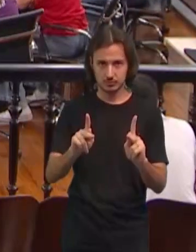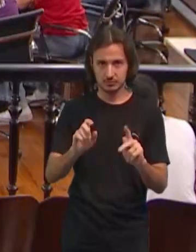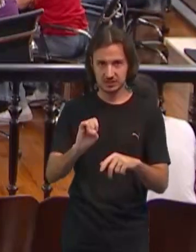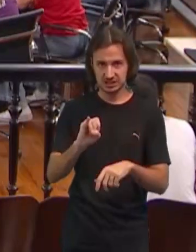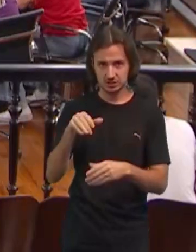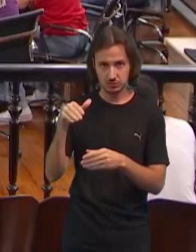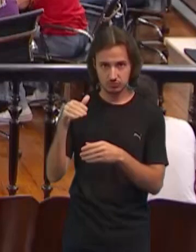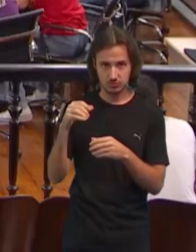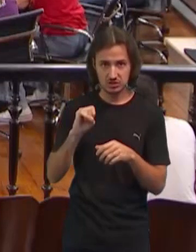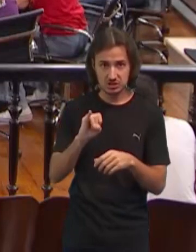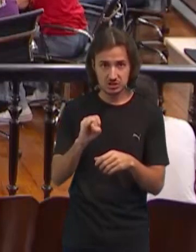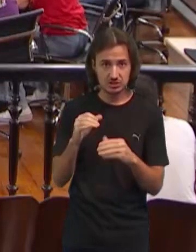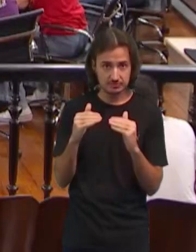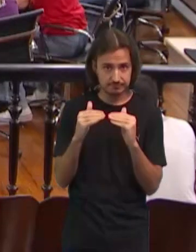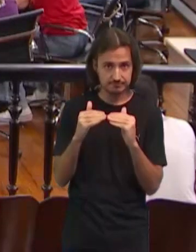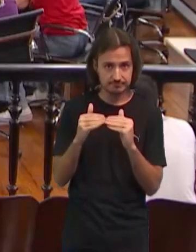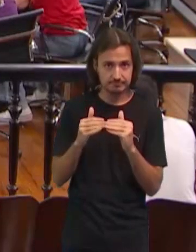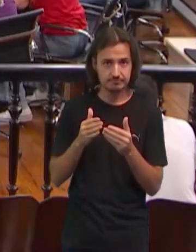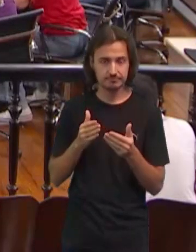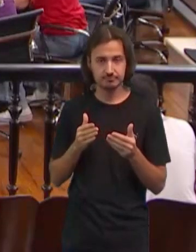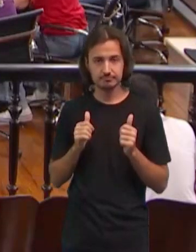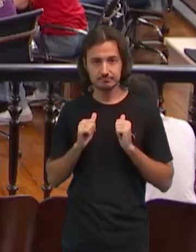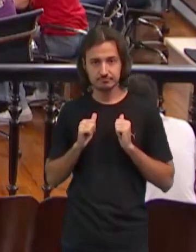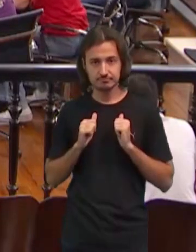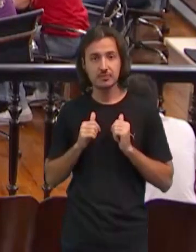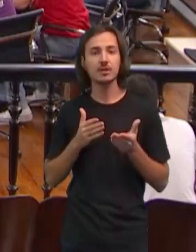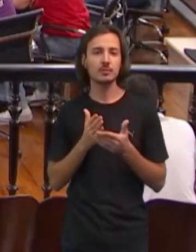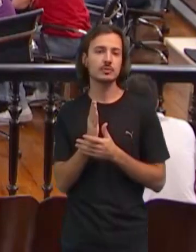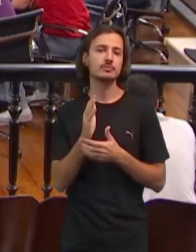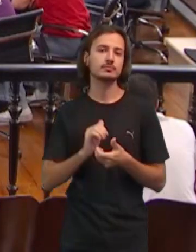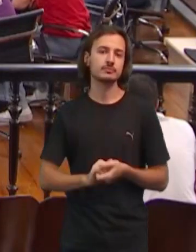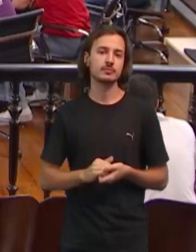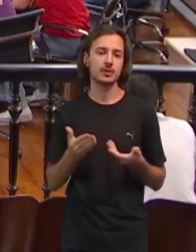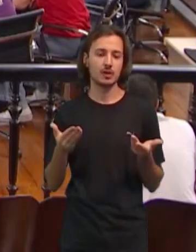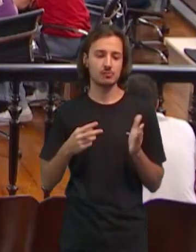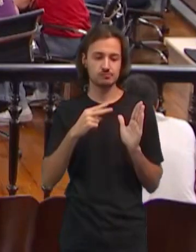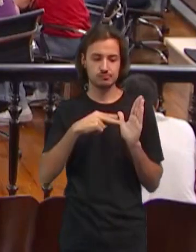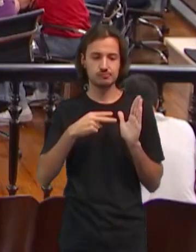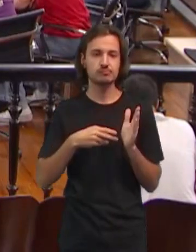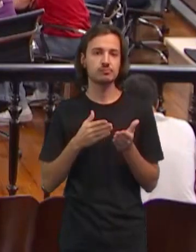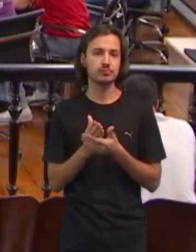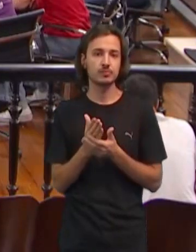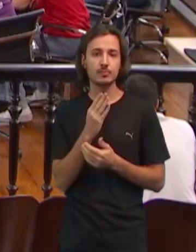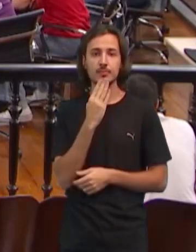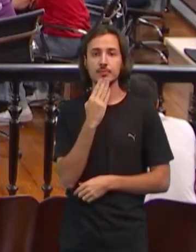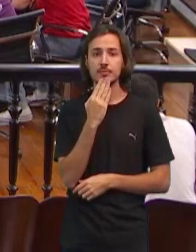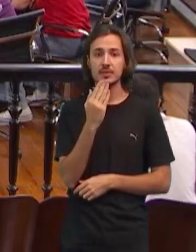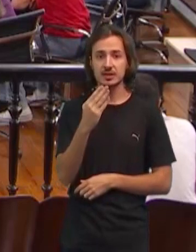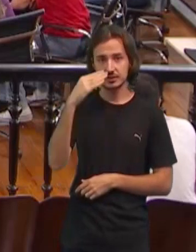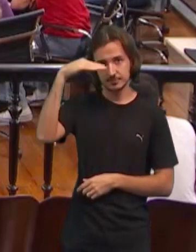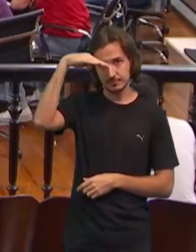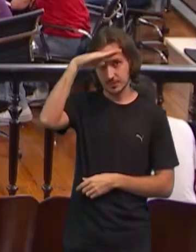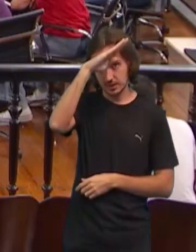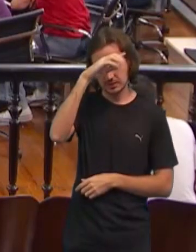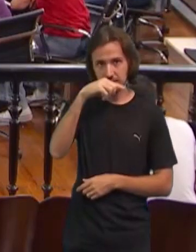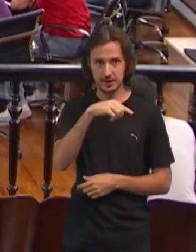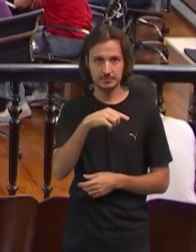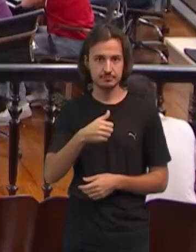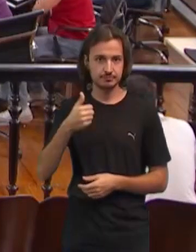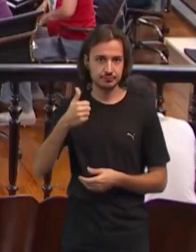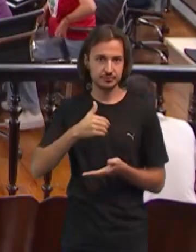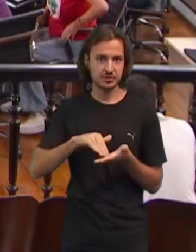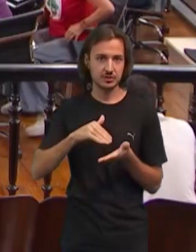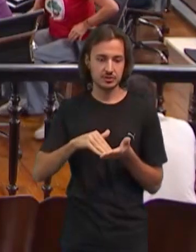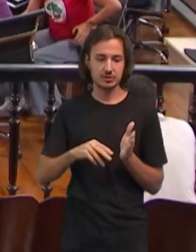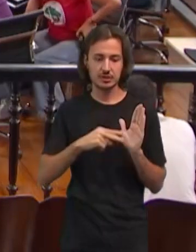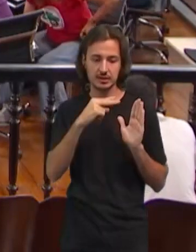estão. Aprovado também a leitura englobada dos requerimentos. Solicito ao nobre vereador Marlon Siqueira, primeiro secretário, que faça a leitura